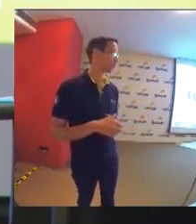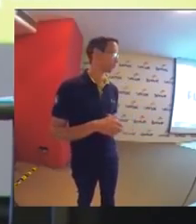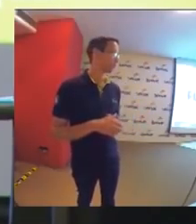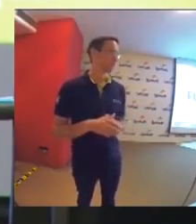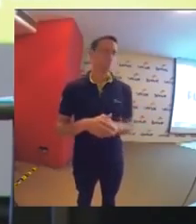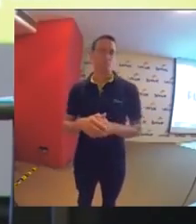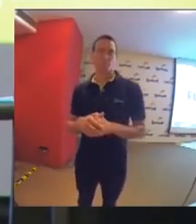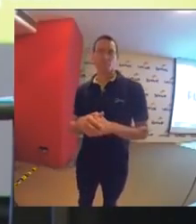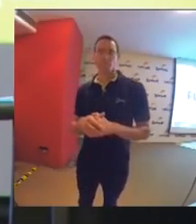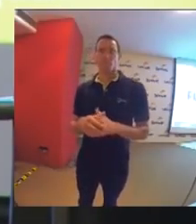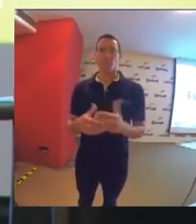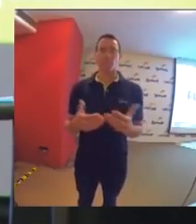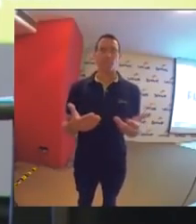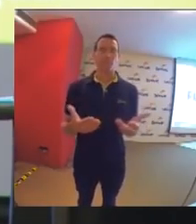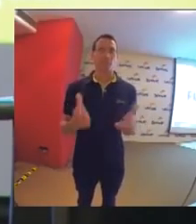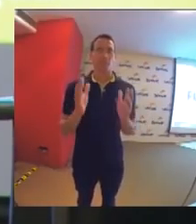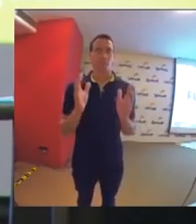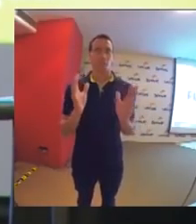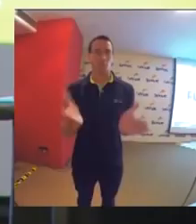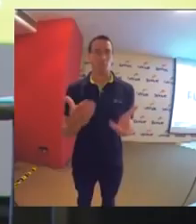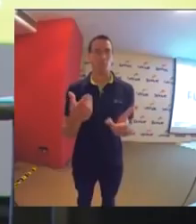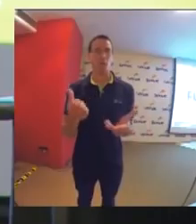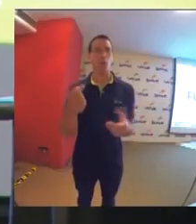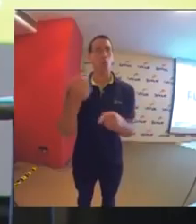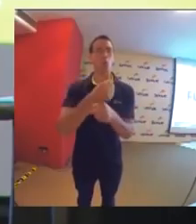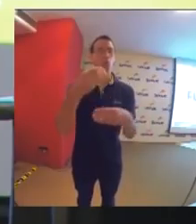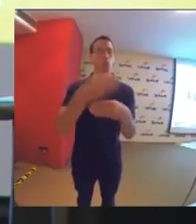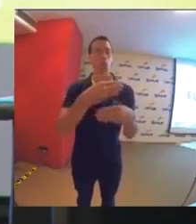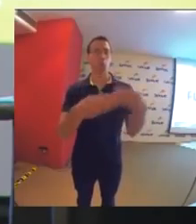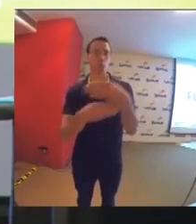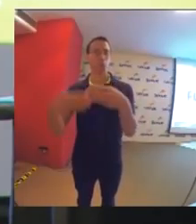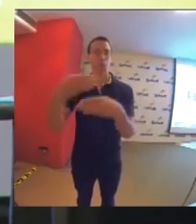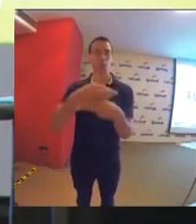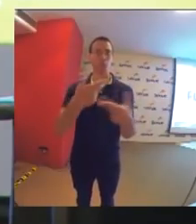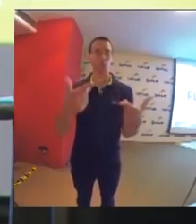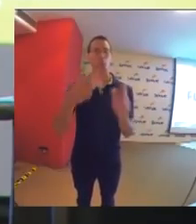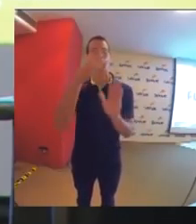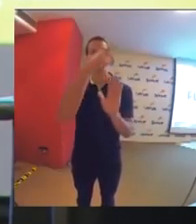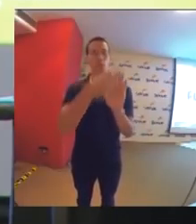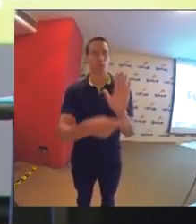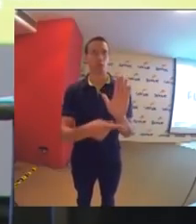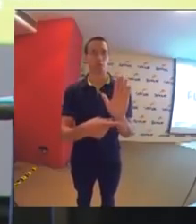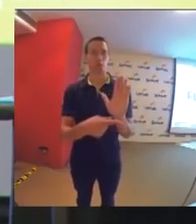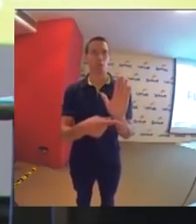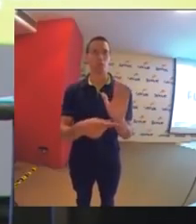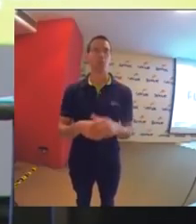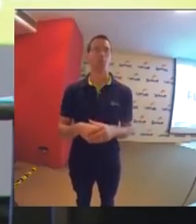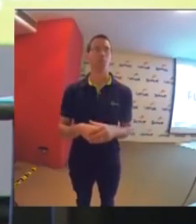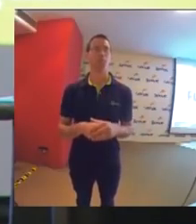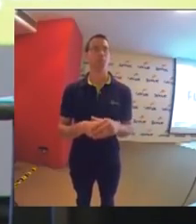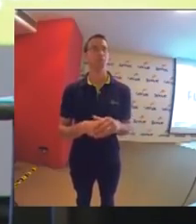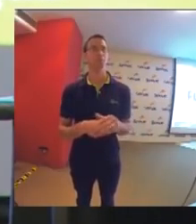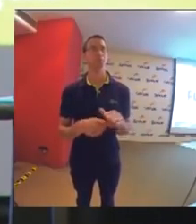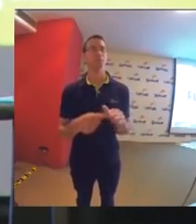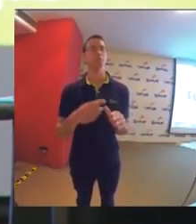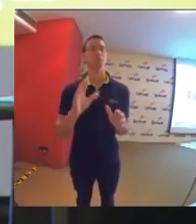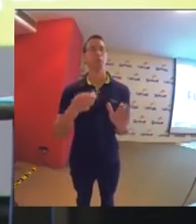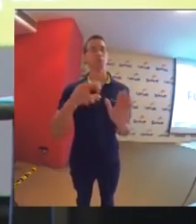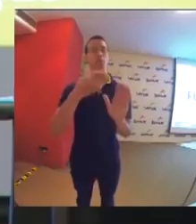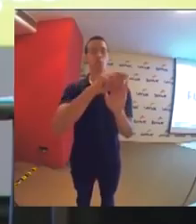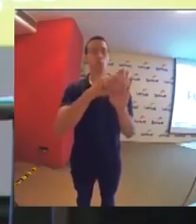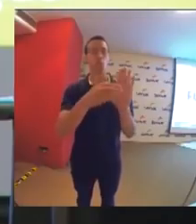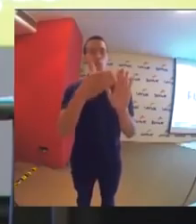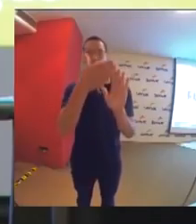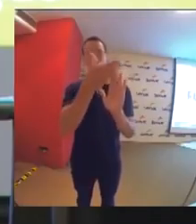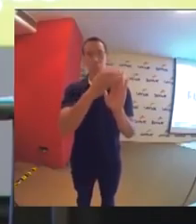FEBEM, eu tinha construído um projeto e um roteiro de estudo com aquilo que eles queriam de aprender e que teriam de